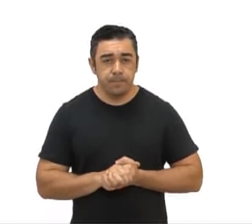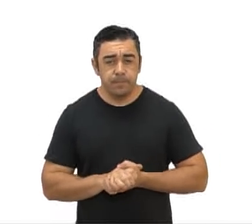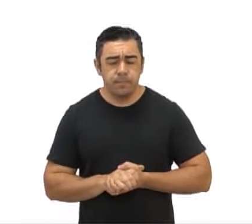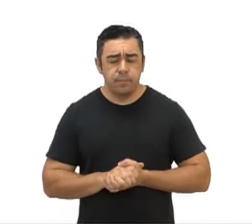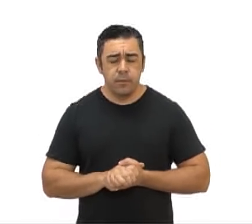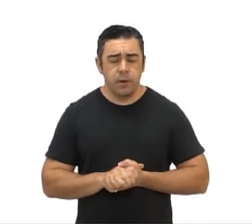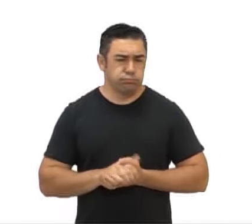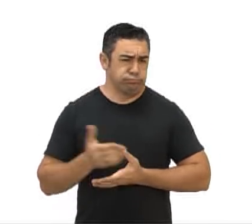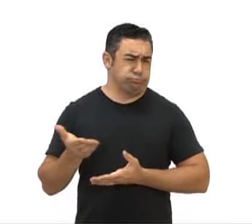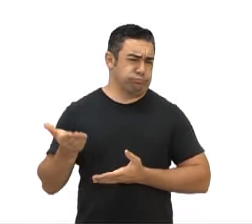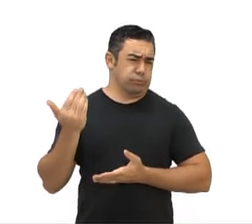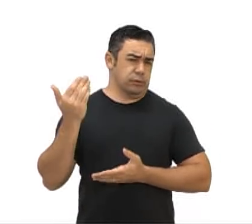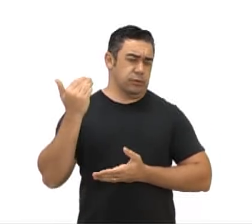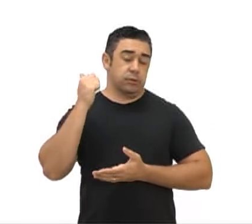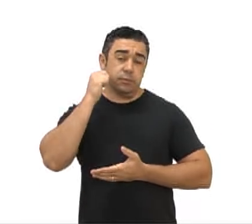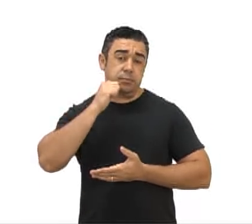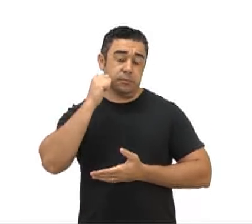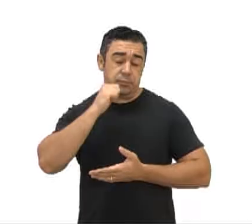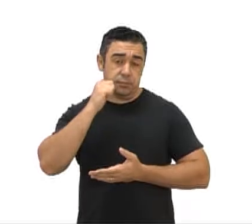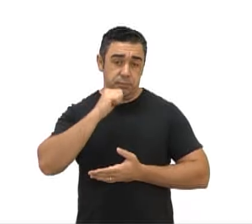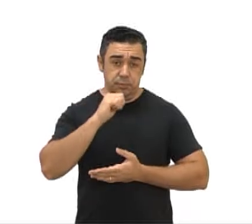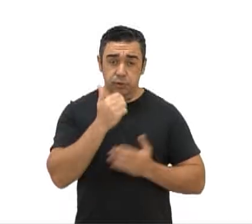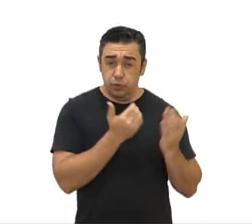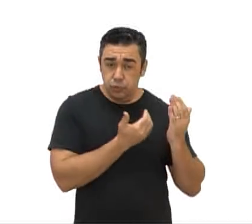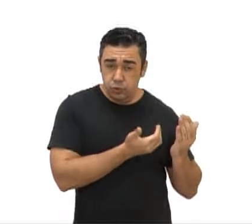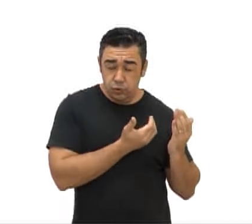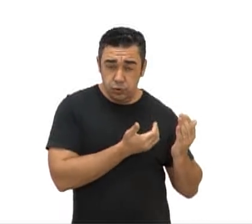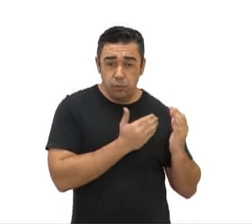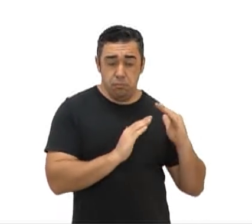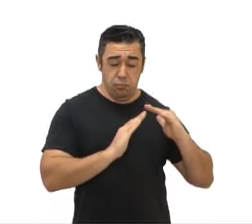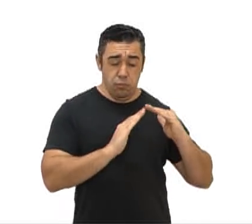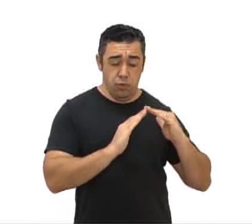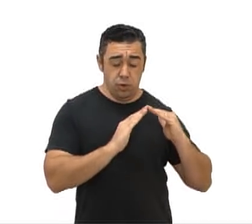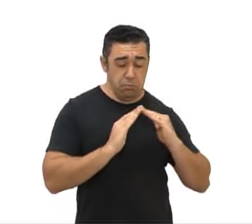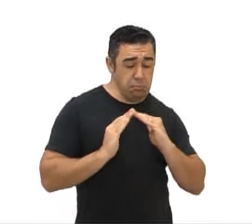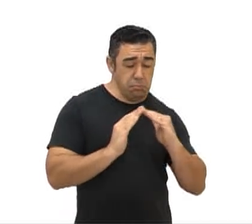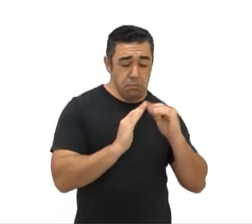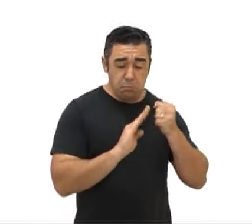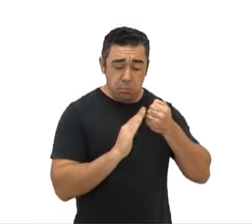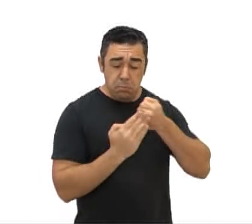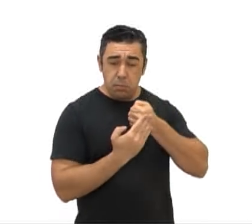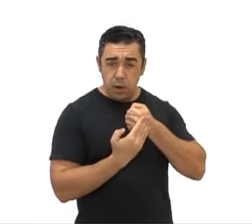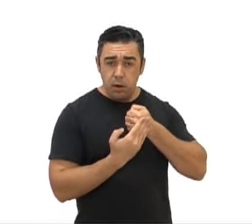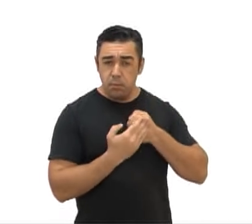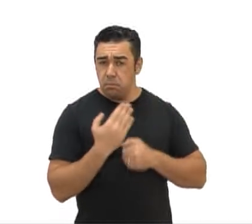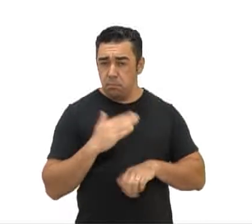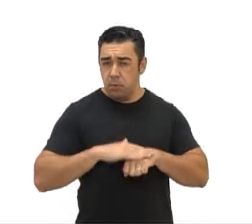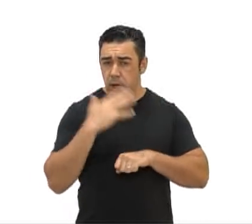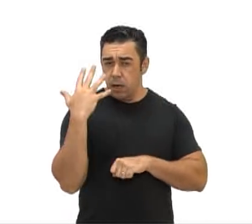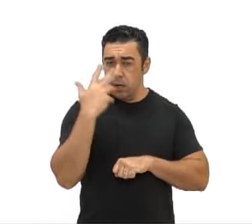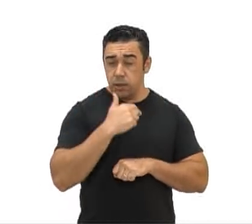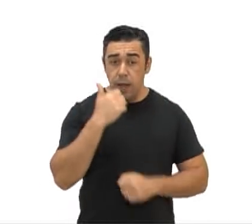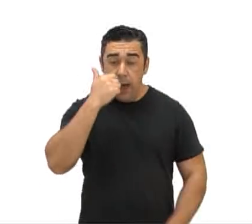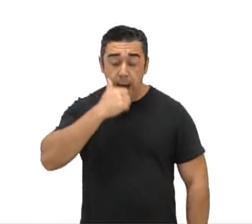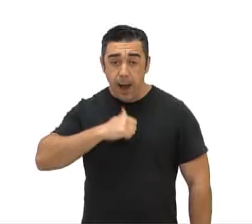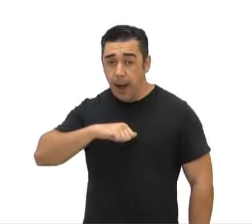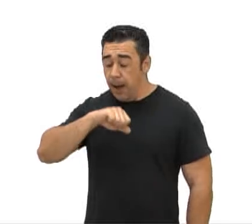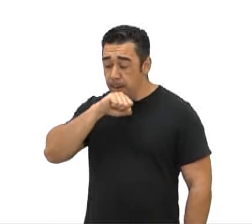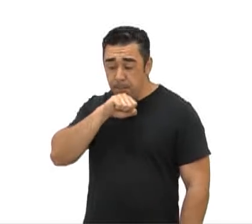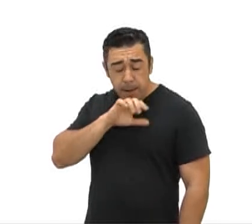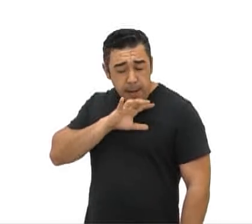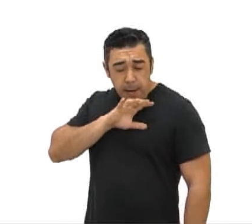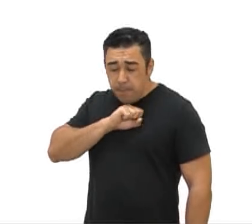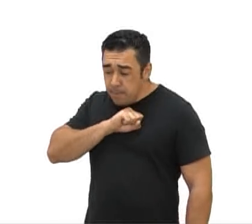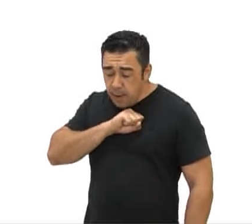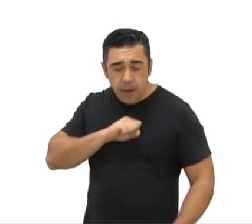Era uma vez uma jovem aldeã, a mais bonita que fosse dado ver. A sua mãe era louca por ela e a